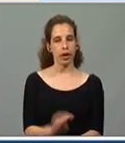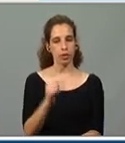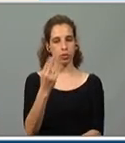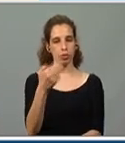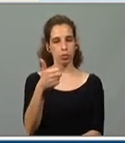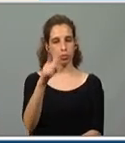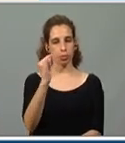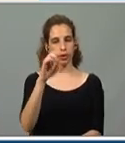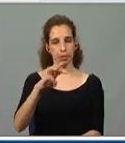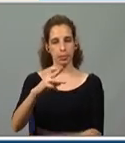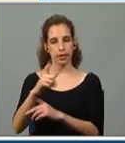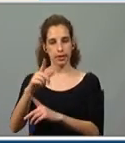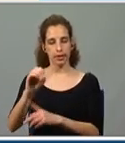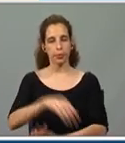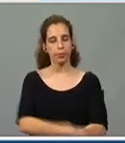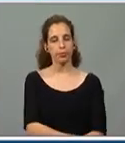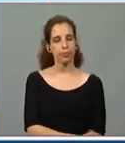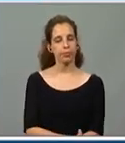sublimação.